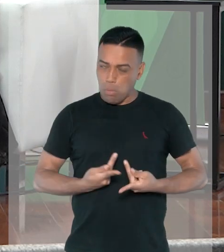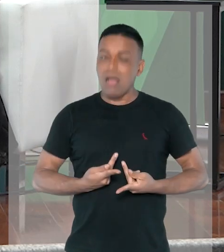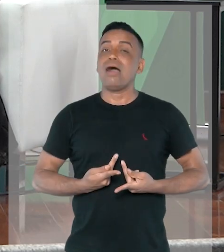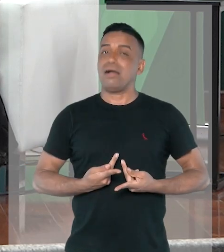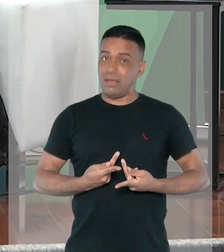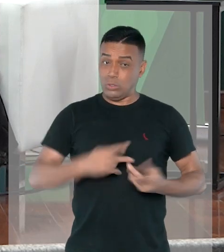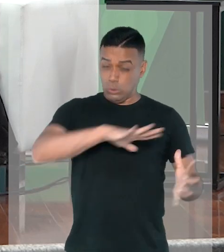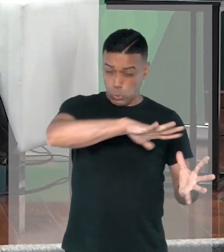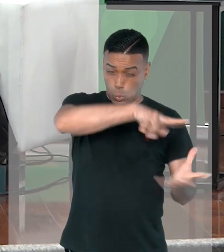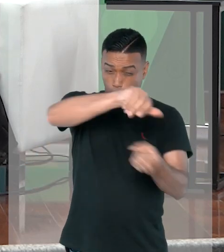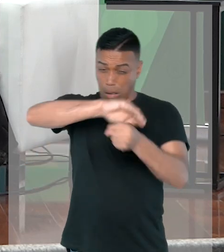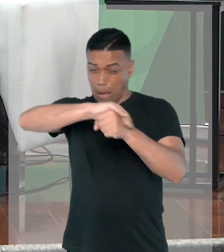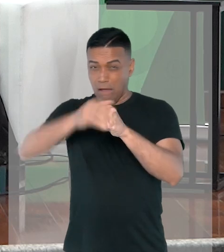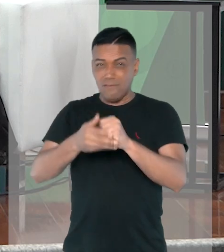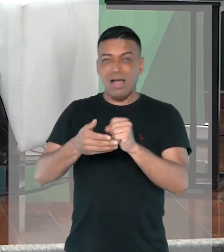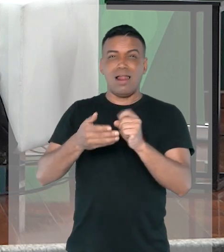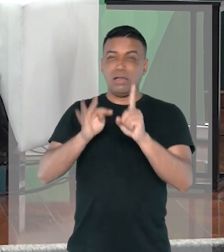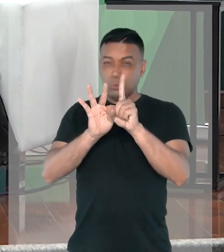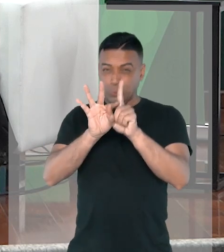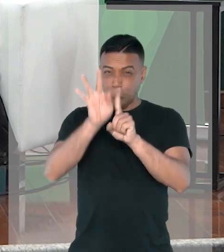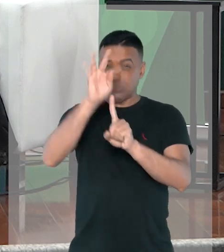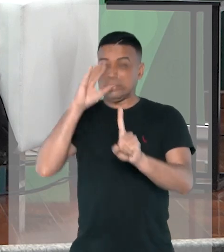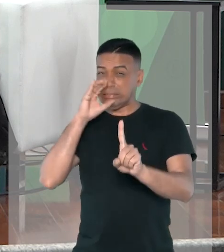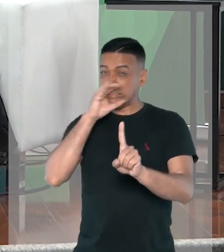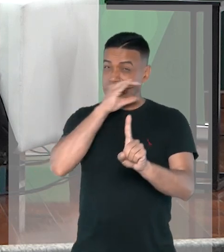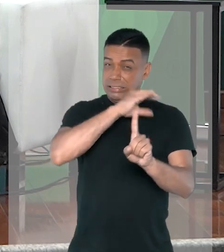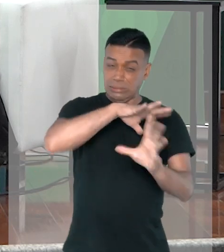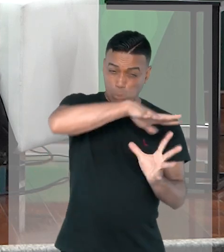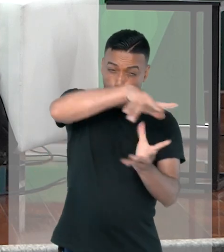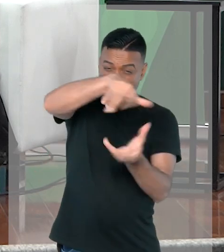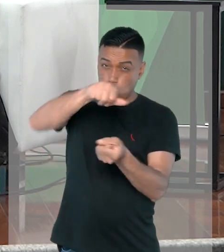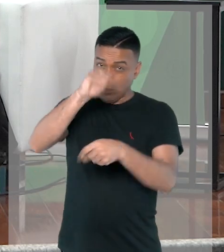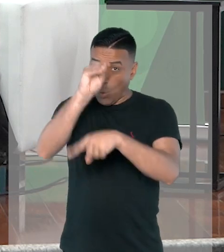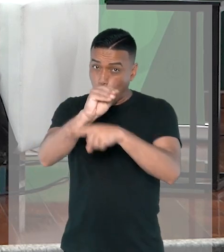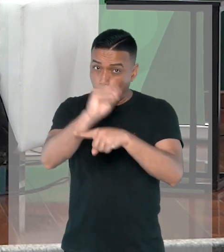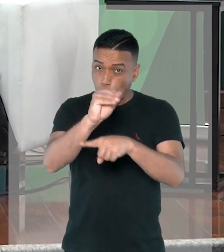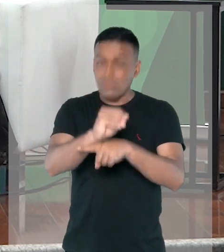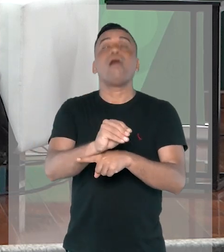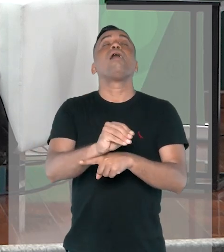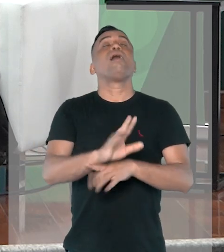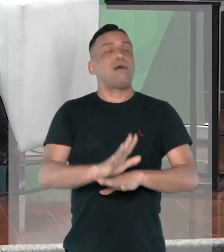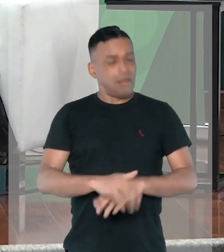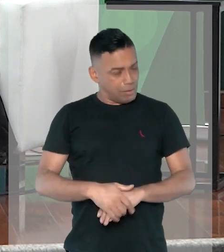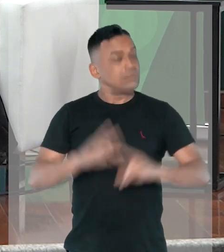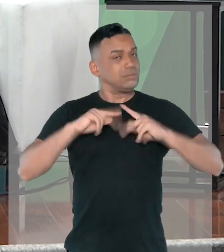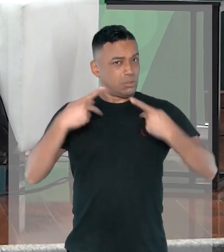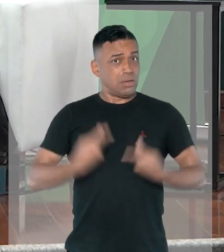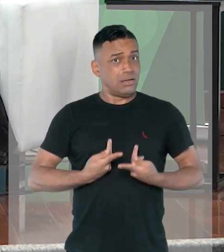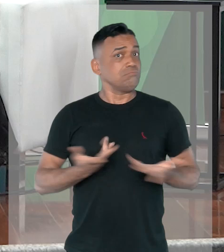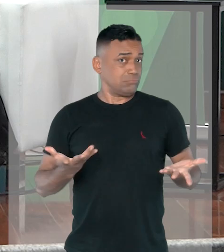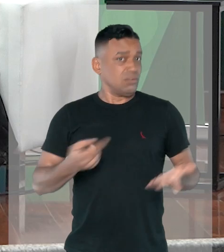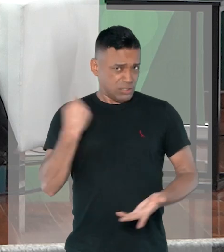da Terra, que a gente fala de aquecimento global, etc. e tal, se a gente não cuidar disso, esta espécie aqui, vocês não gostam de